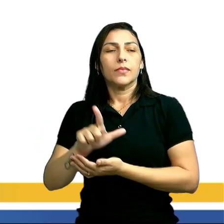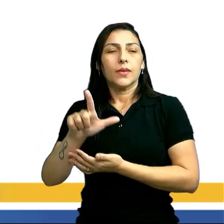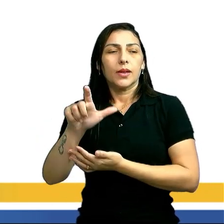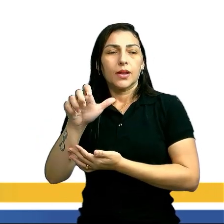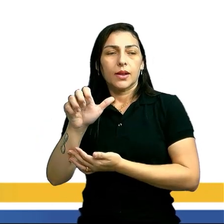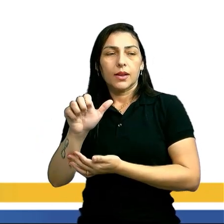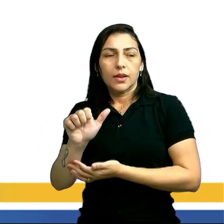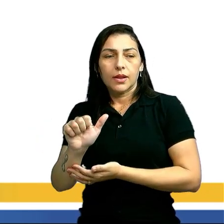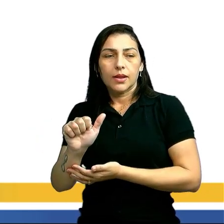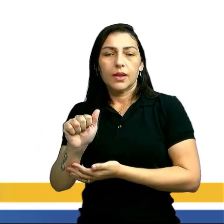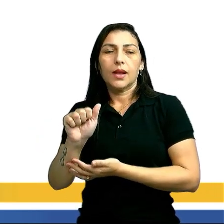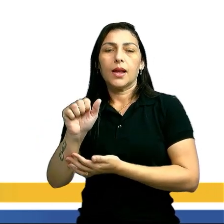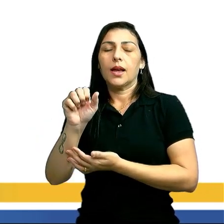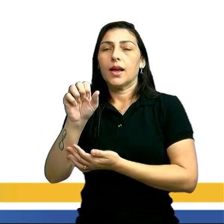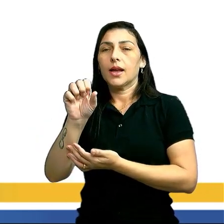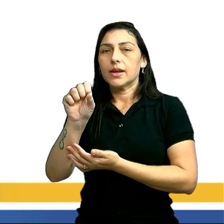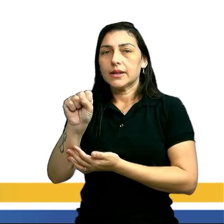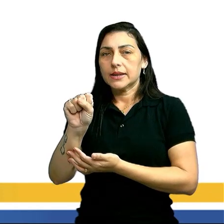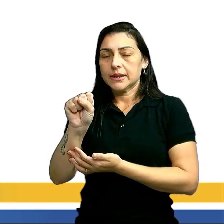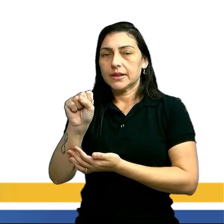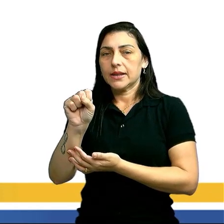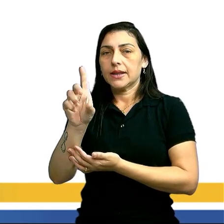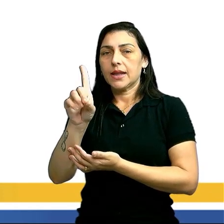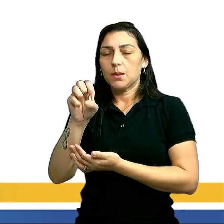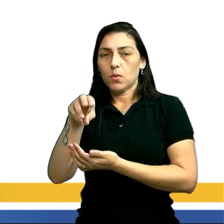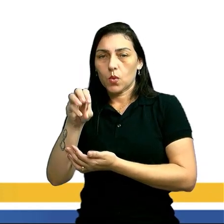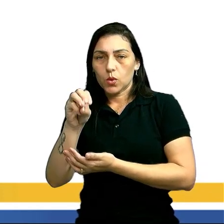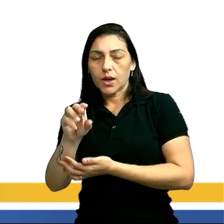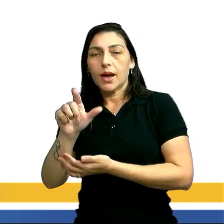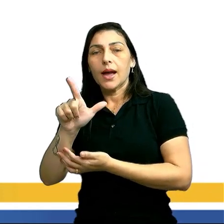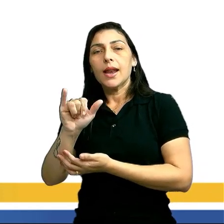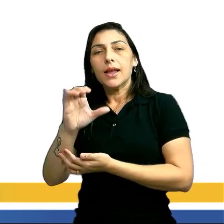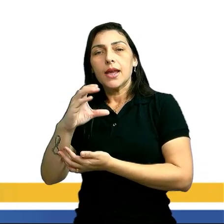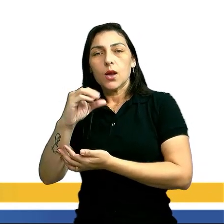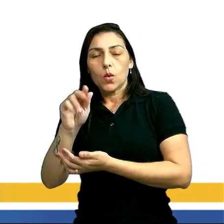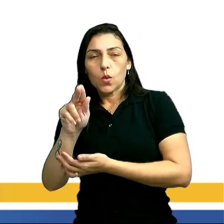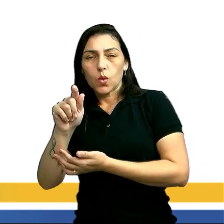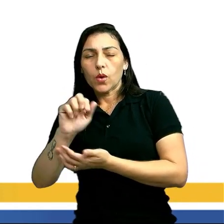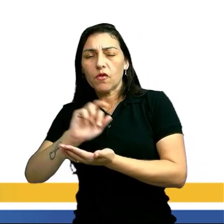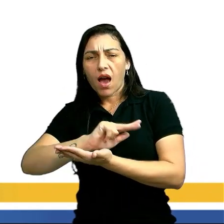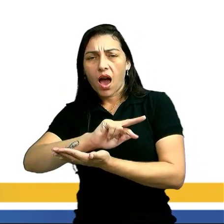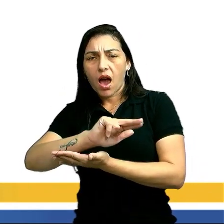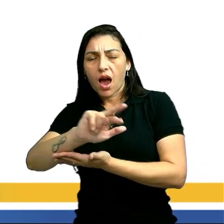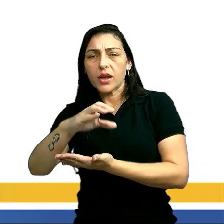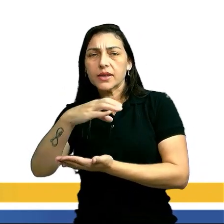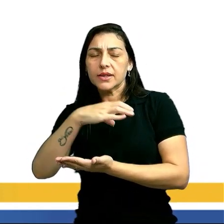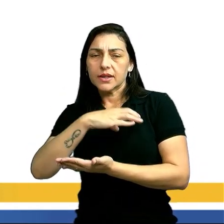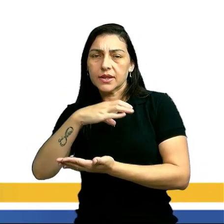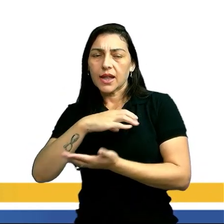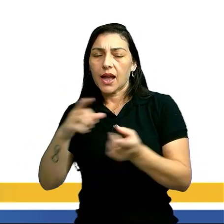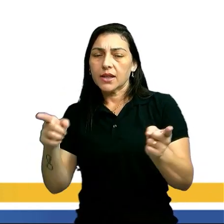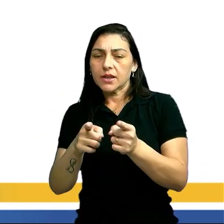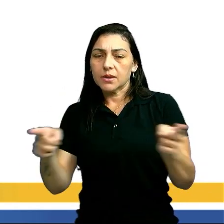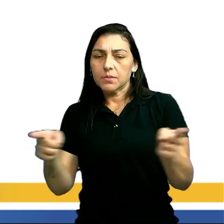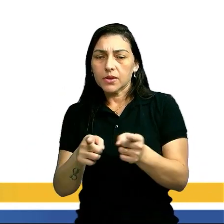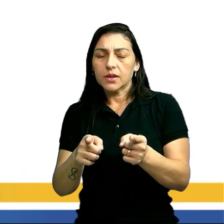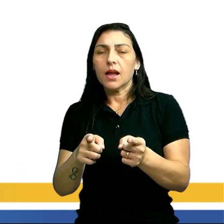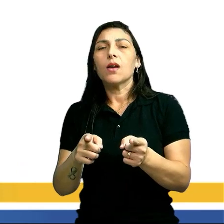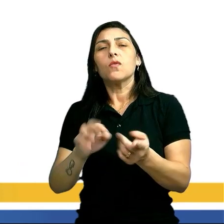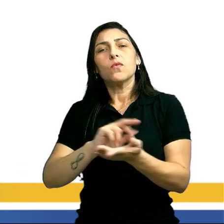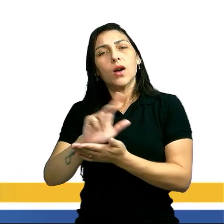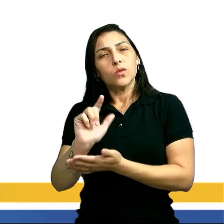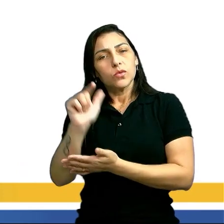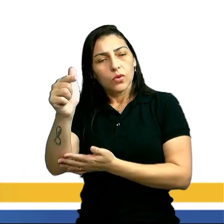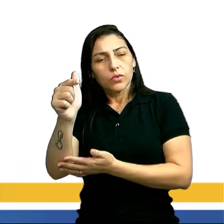Lacedemônia, graças a Licurgo, e de inúmeras cidades grandes e pequenas, graças a